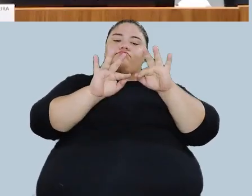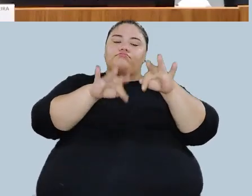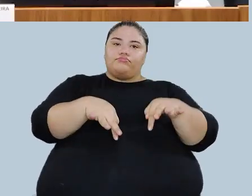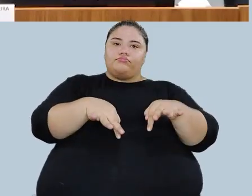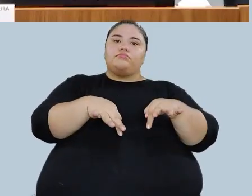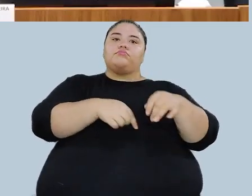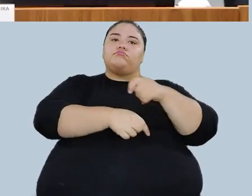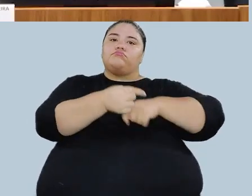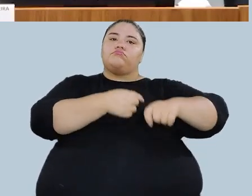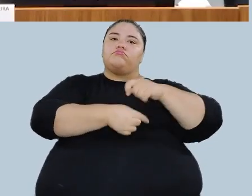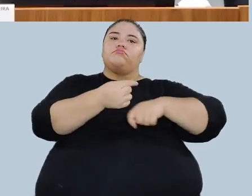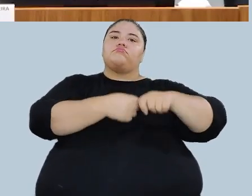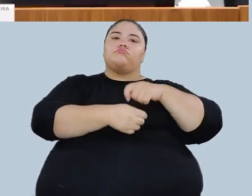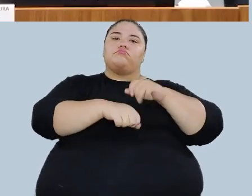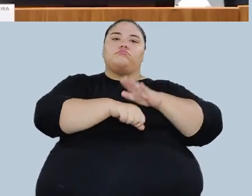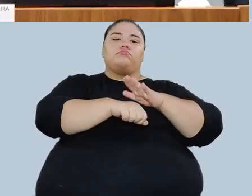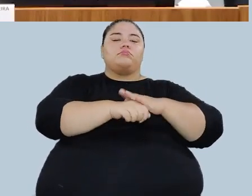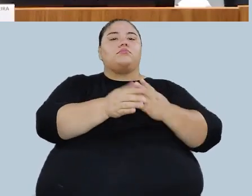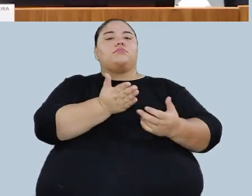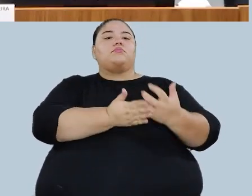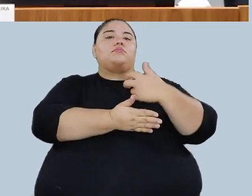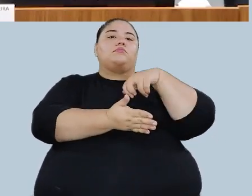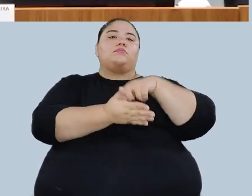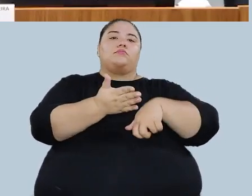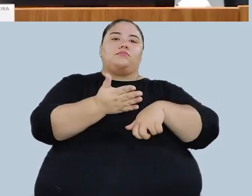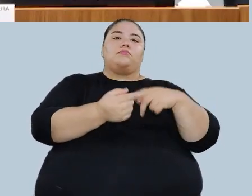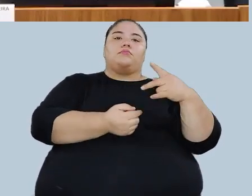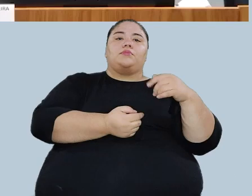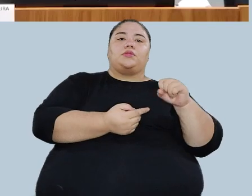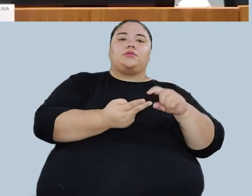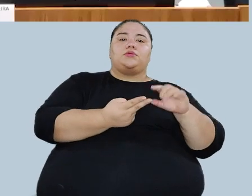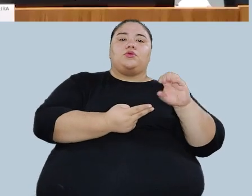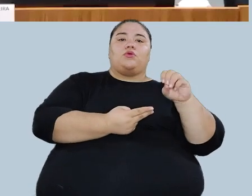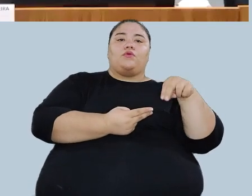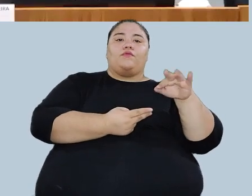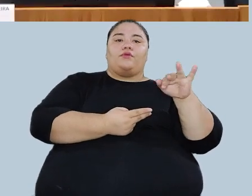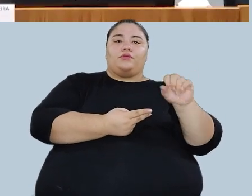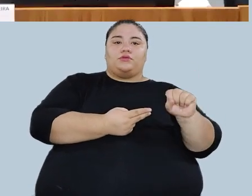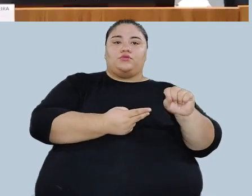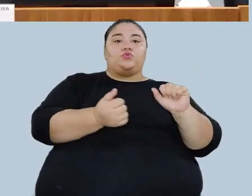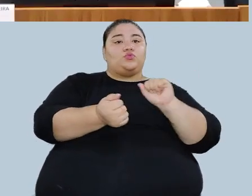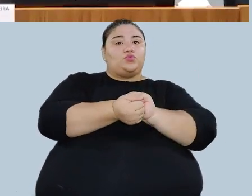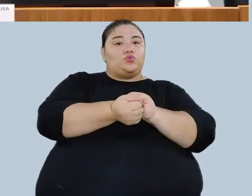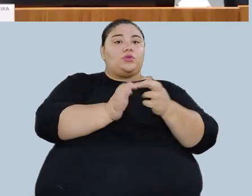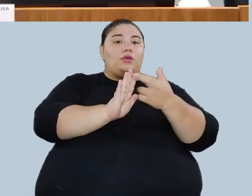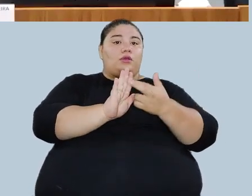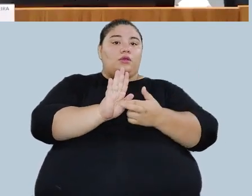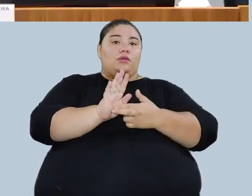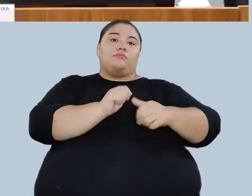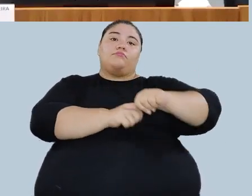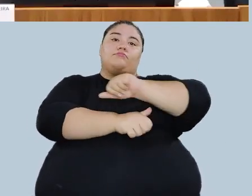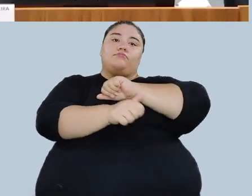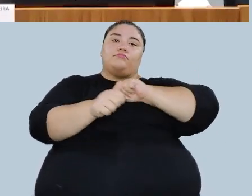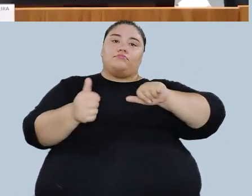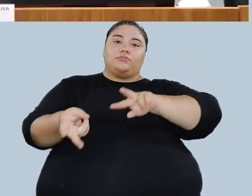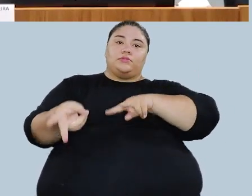operações elas estarão sendo tributadas por PIS e COFINS, junto com o regime de transição,